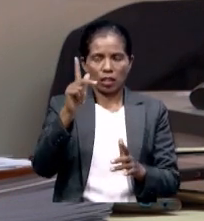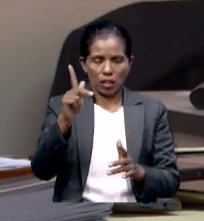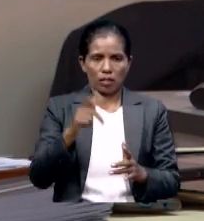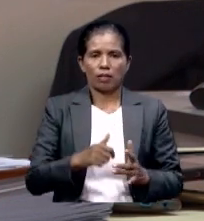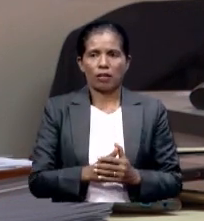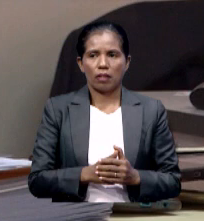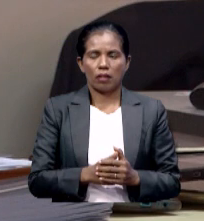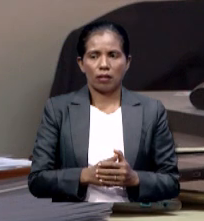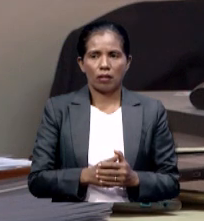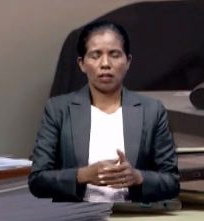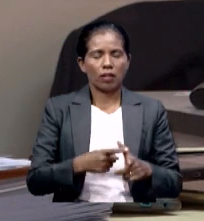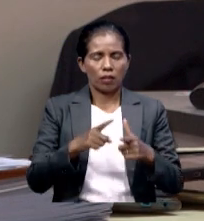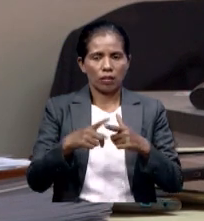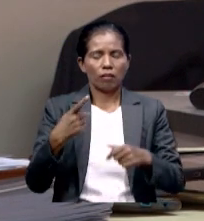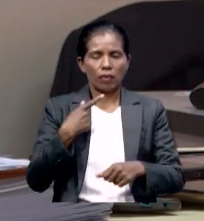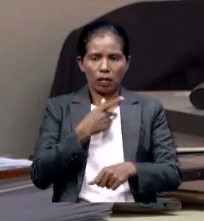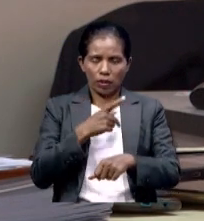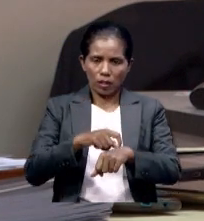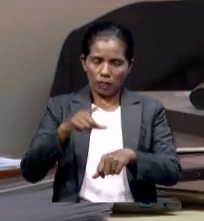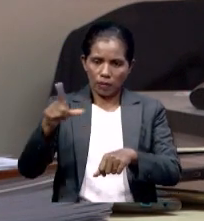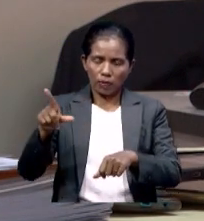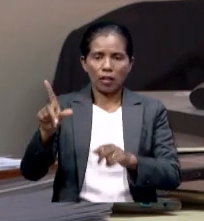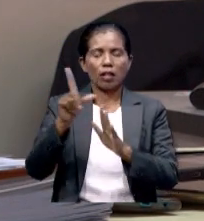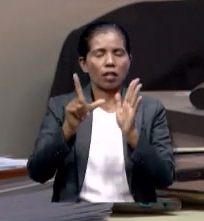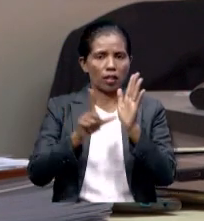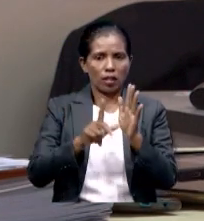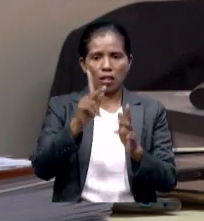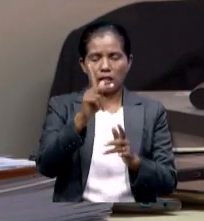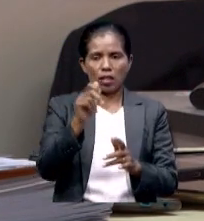né, depois do parlamento aprova a lei CAC,